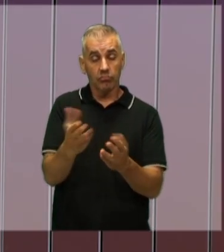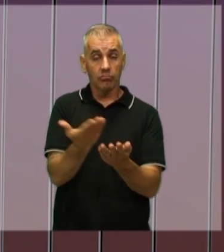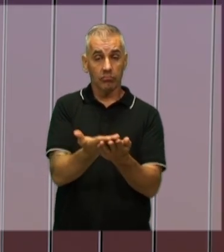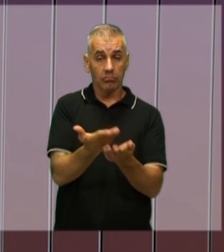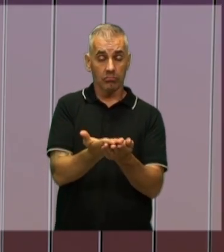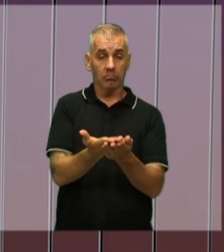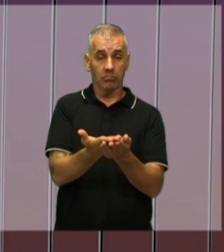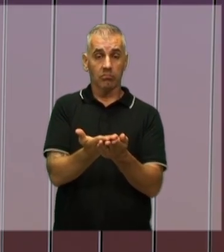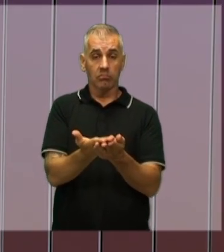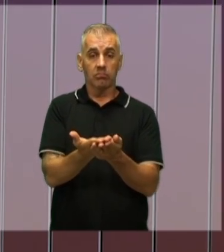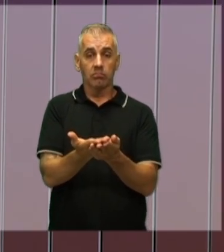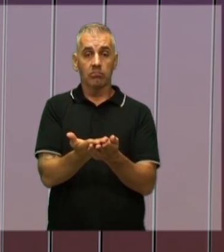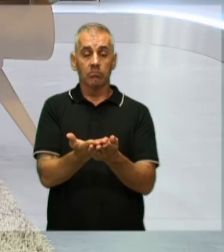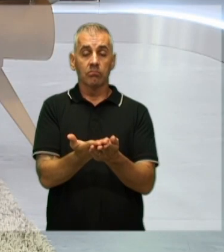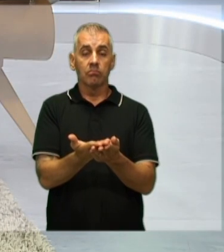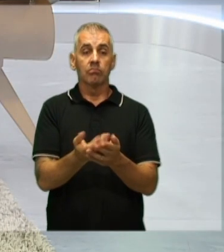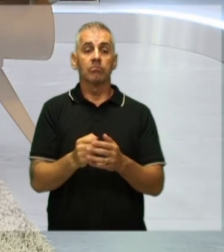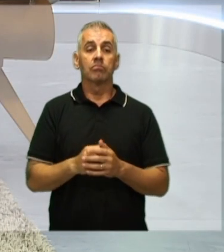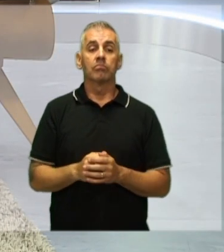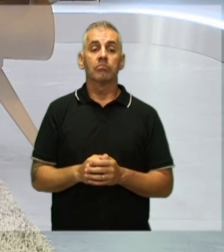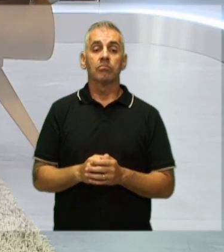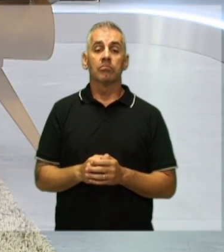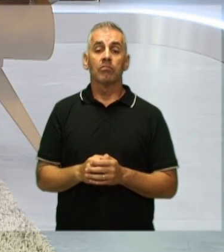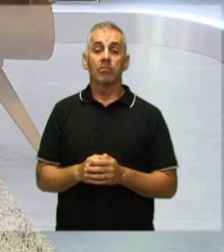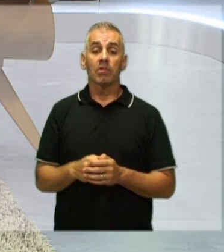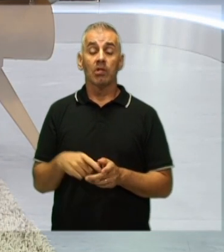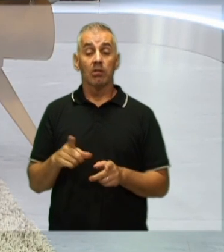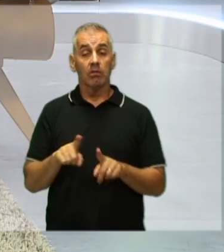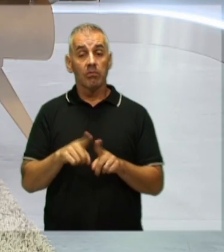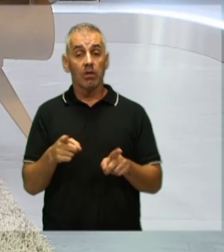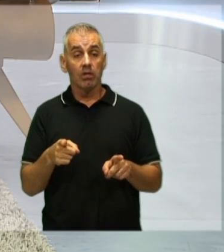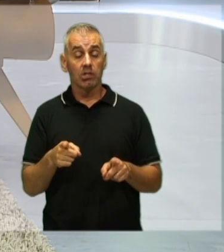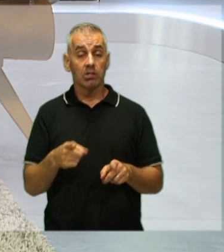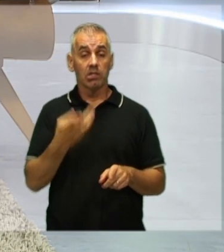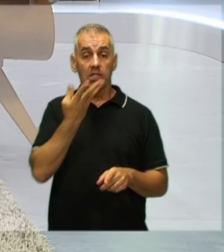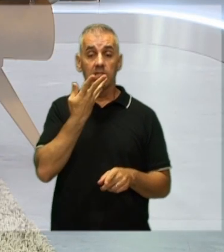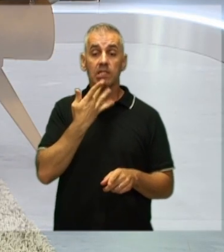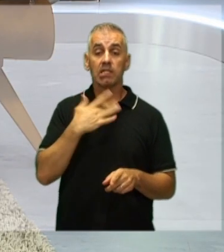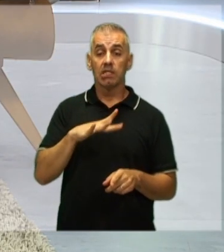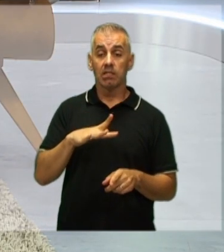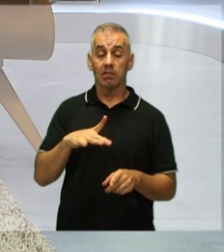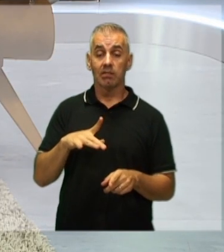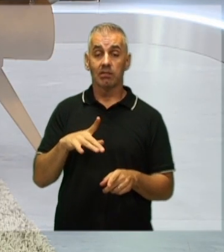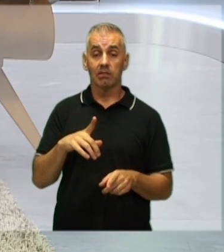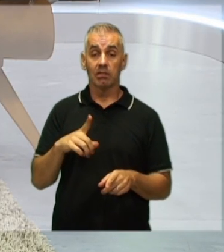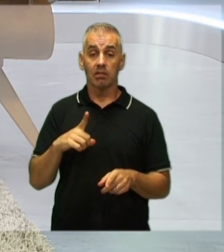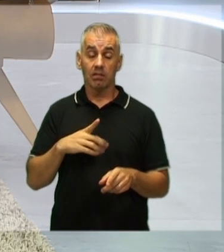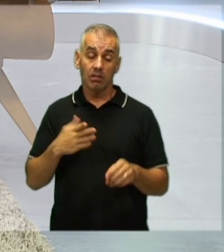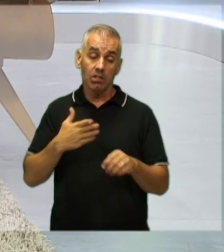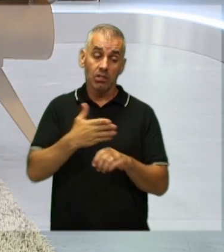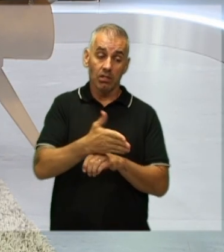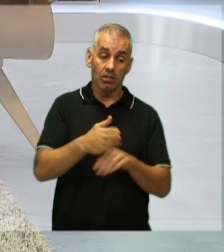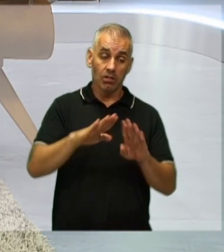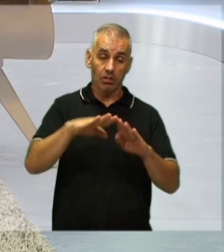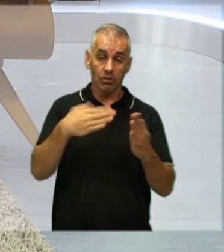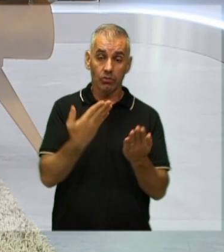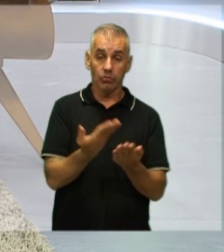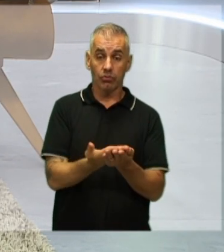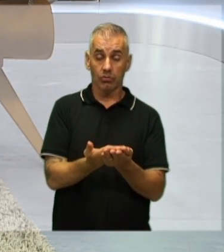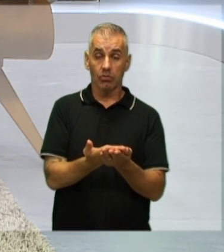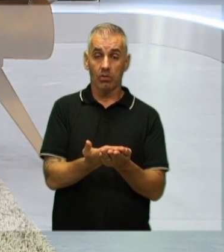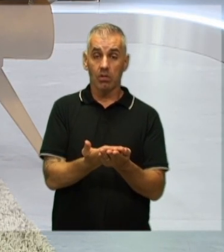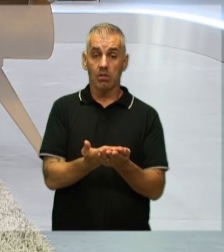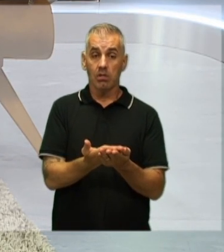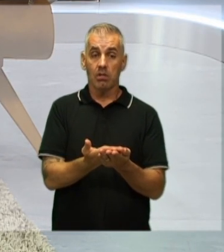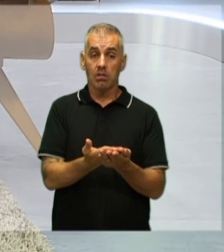é de Itajaí. Escolas particulares que já atuam no município de Itajaí. Sim, e também moradores, de preferência, que já habitam, né? E